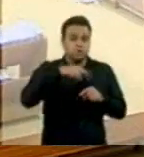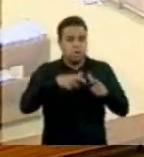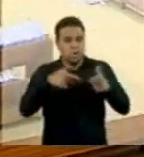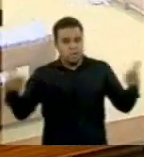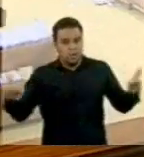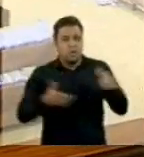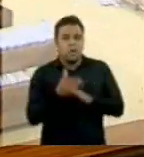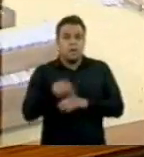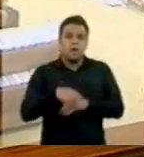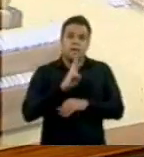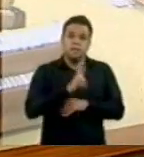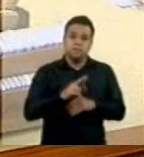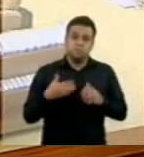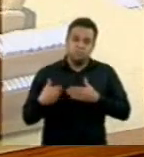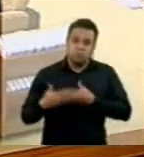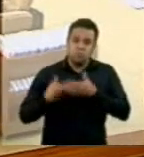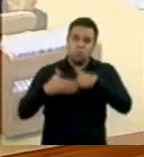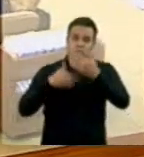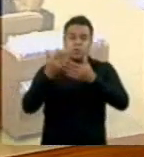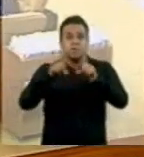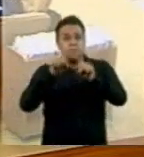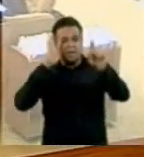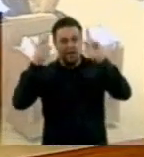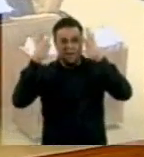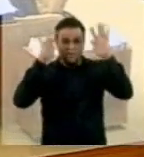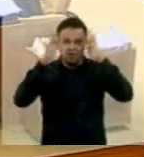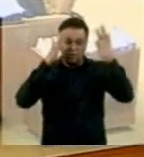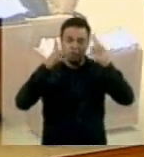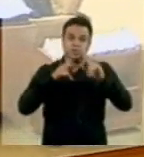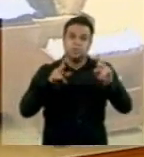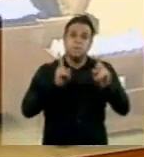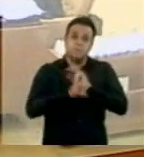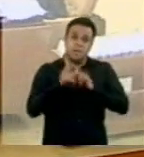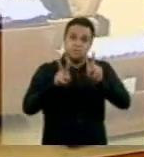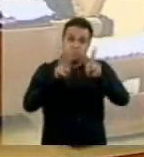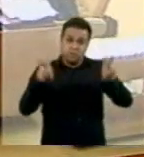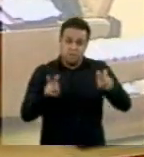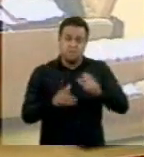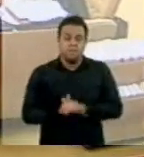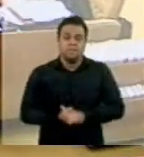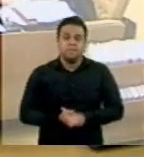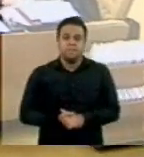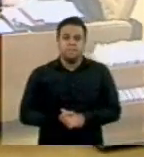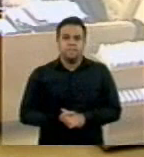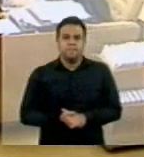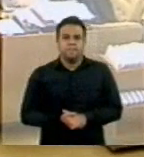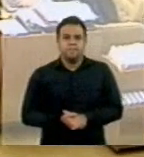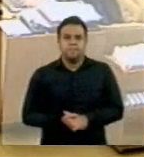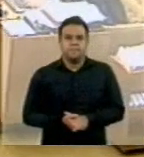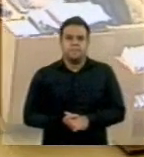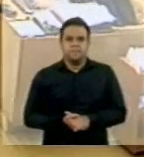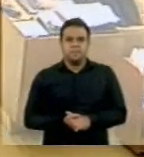ser construída e refletida sob essa luz. O tratamento aqui